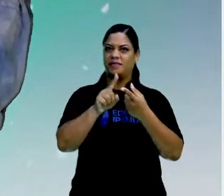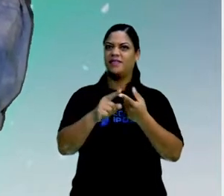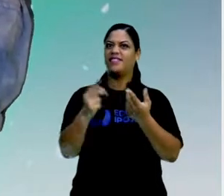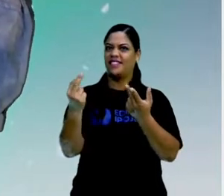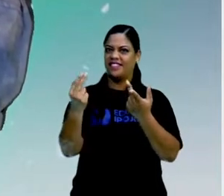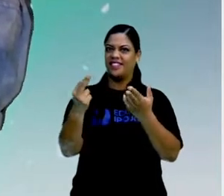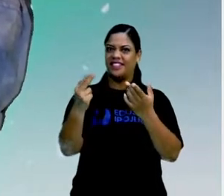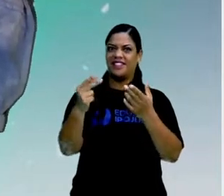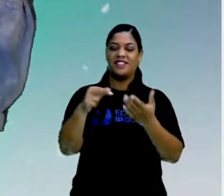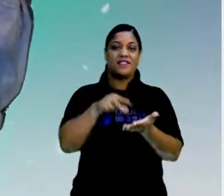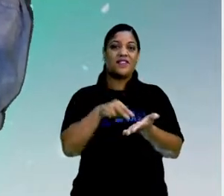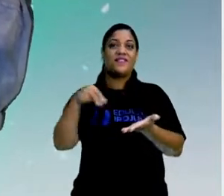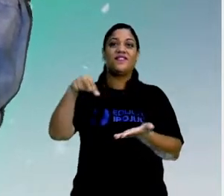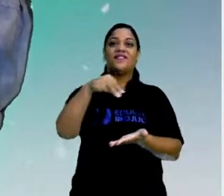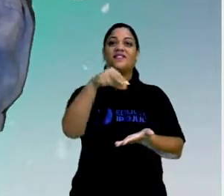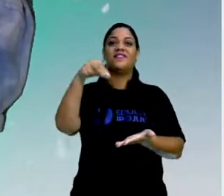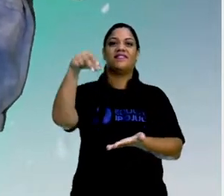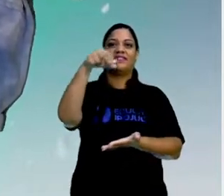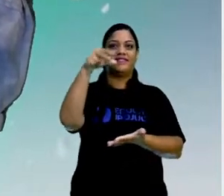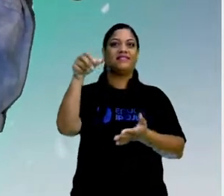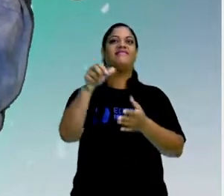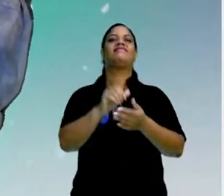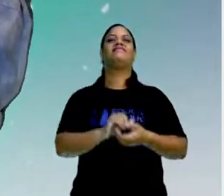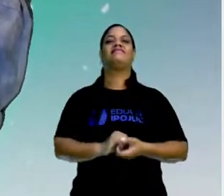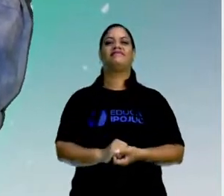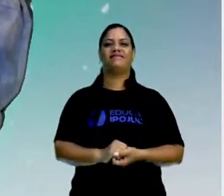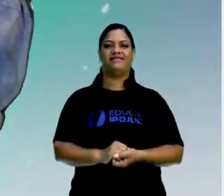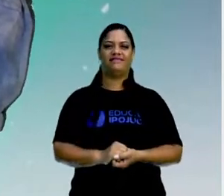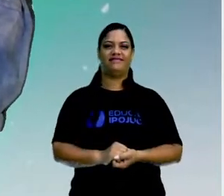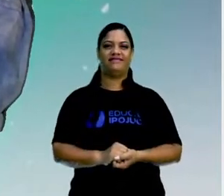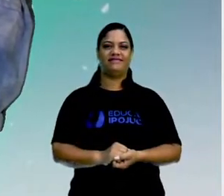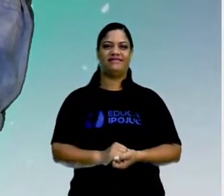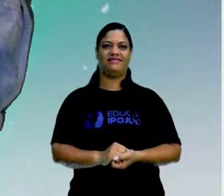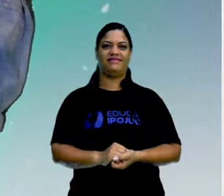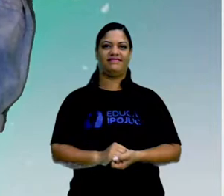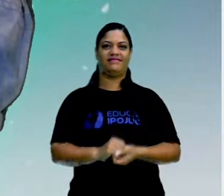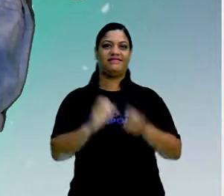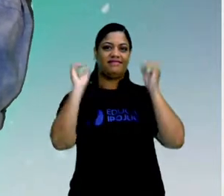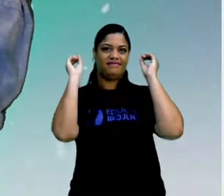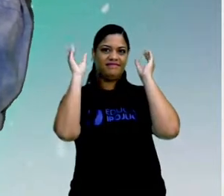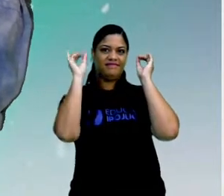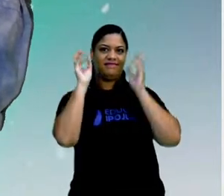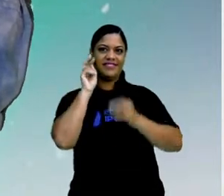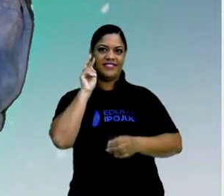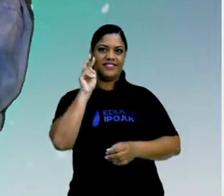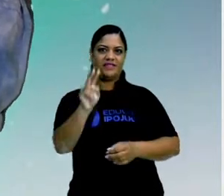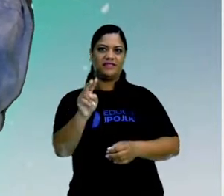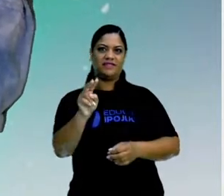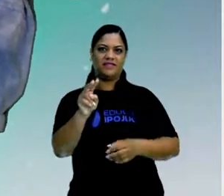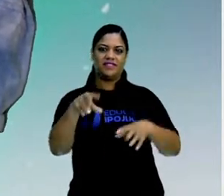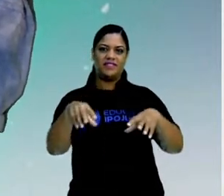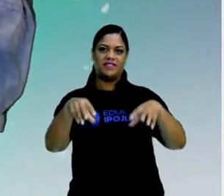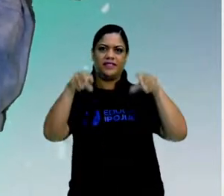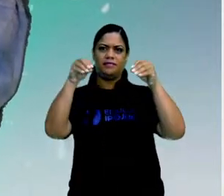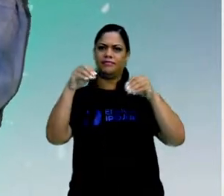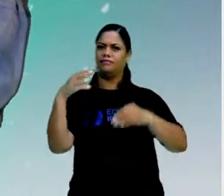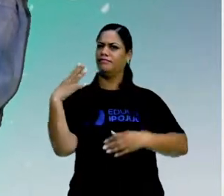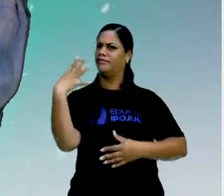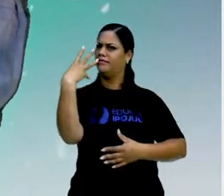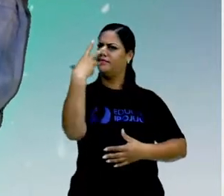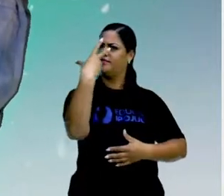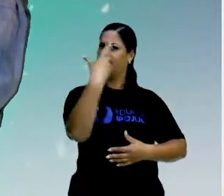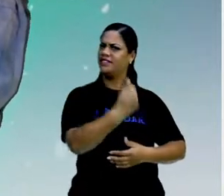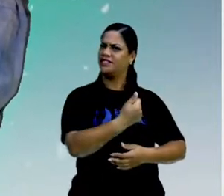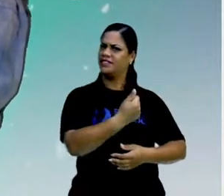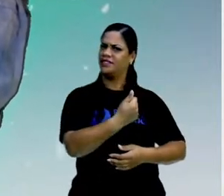trenó, leiturinha. Que legal. Olha. Leiturinha, olha pra esse castelo. Tá vendo que lindo esse castelo?